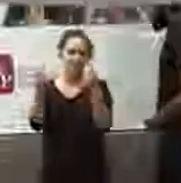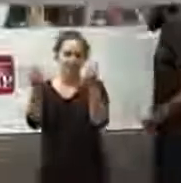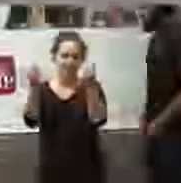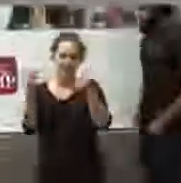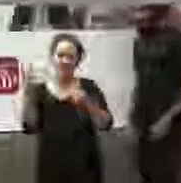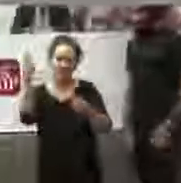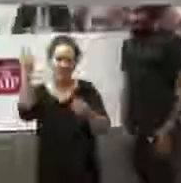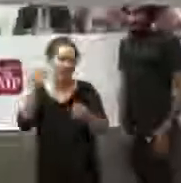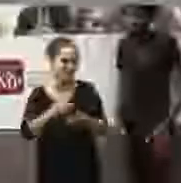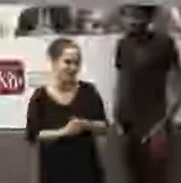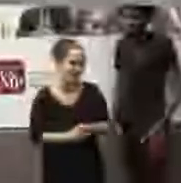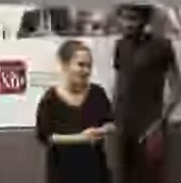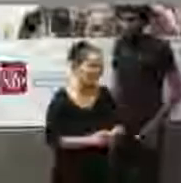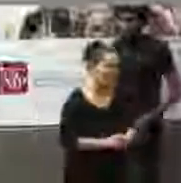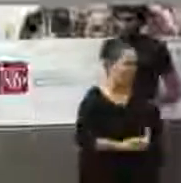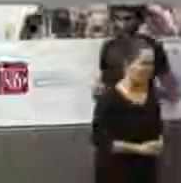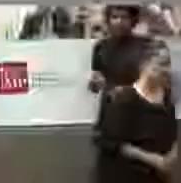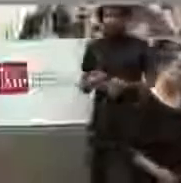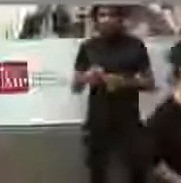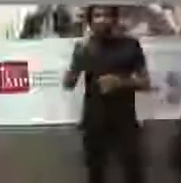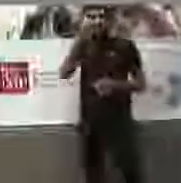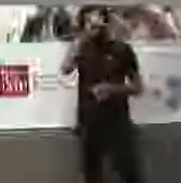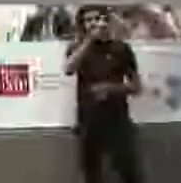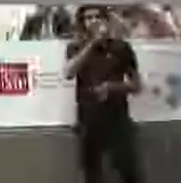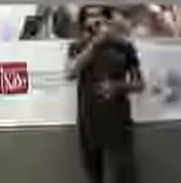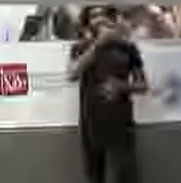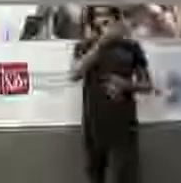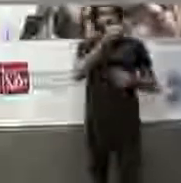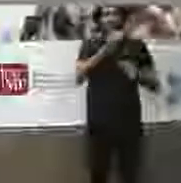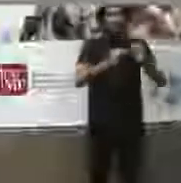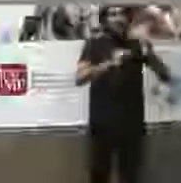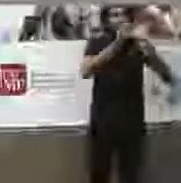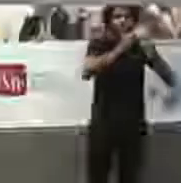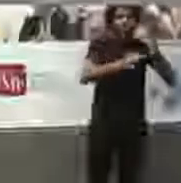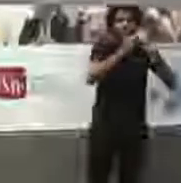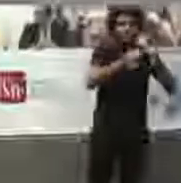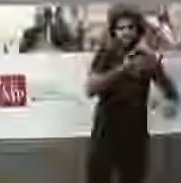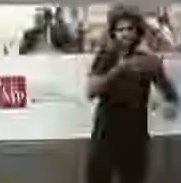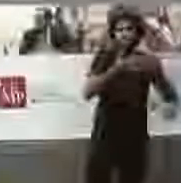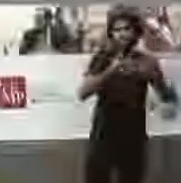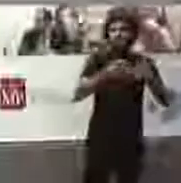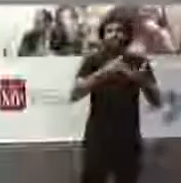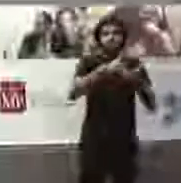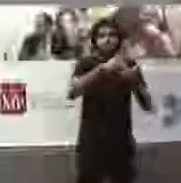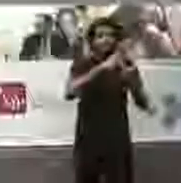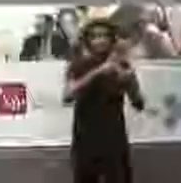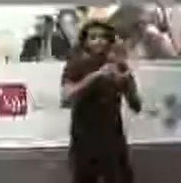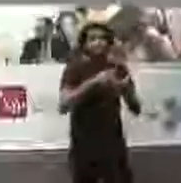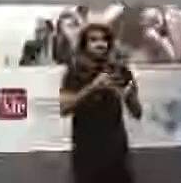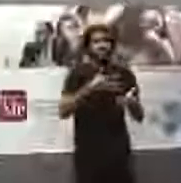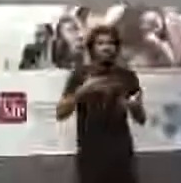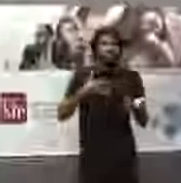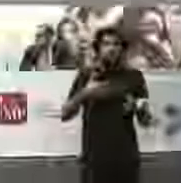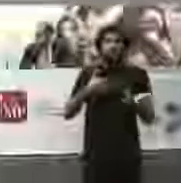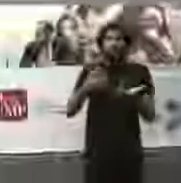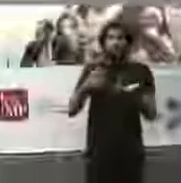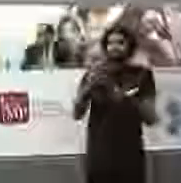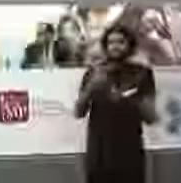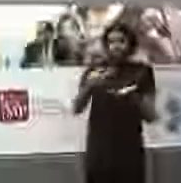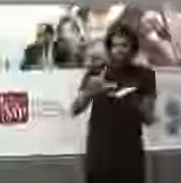esse valor afinal de contas é bem complicado judicializar o ministério da saúde sendo uma secretaria de saúde dependendo do repasse dos valores